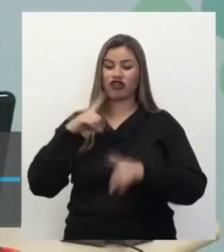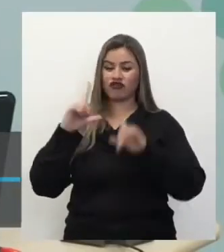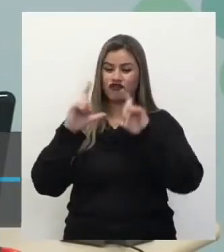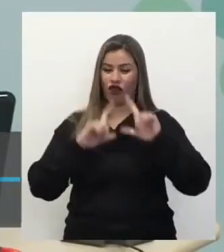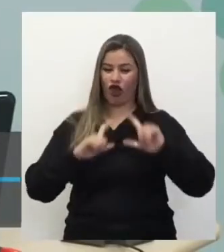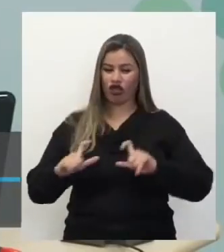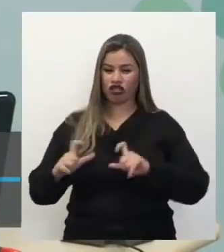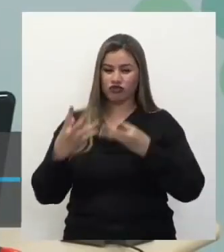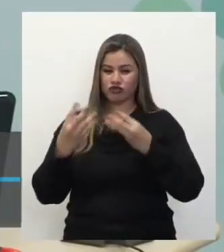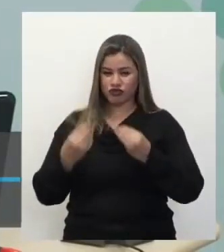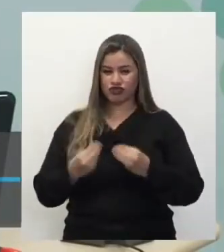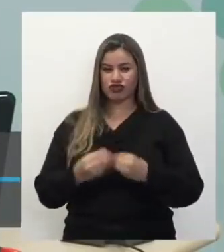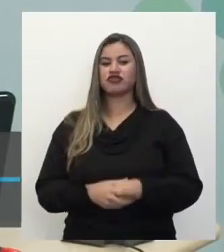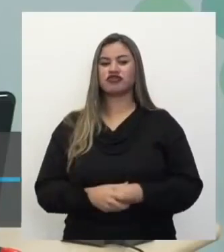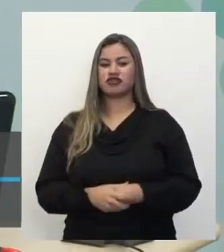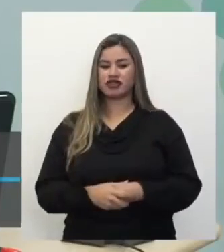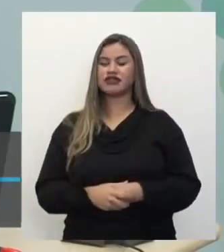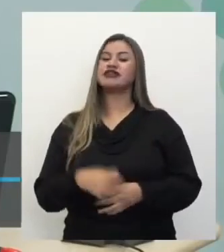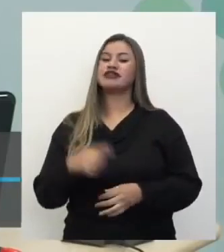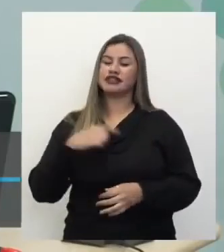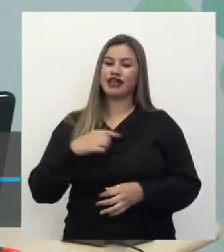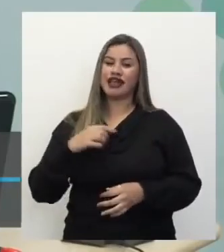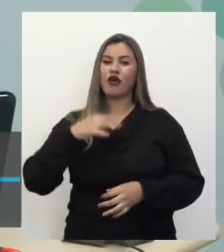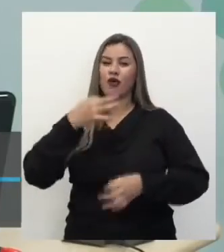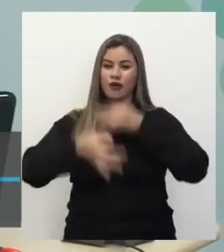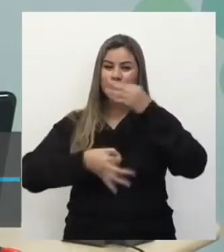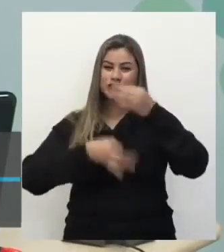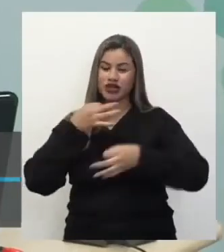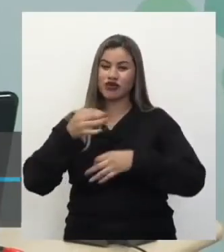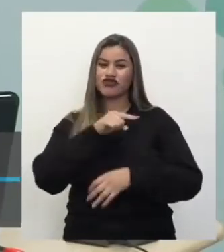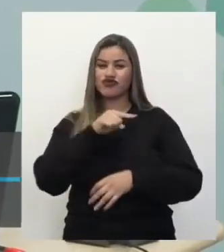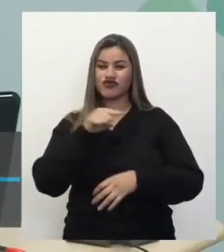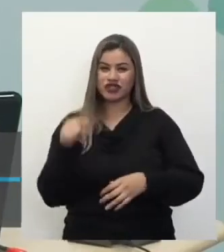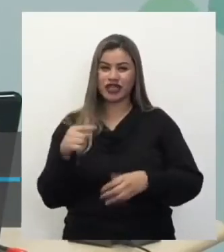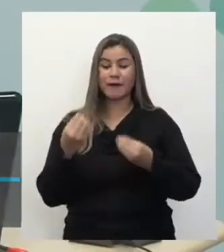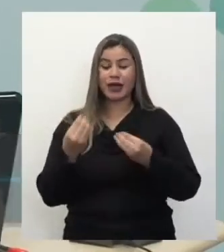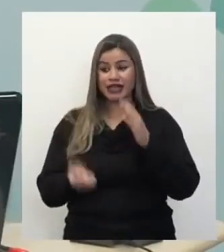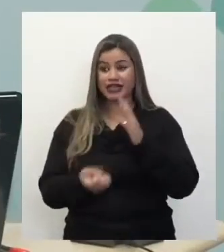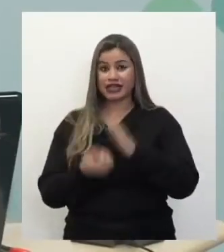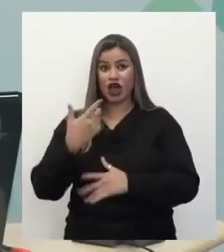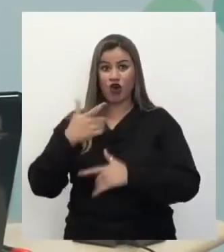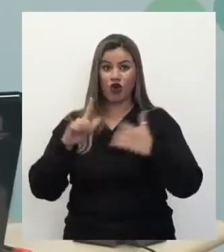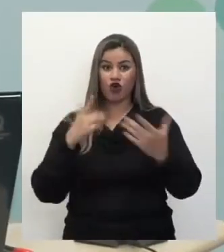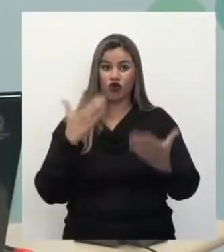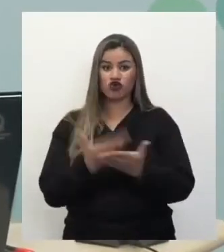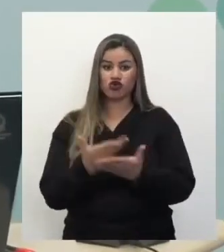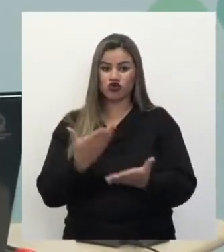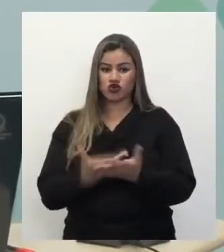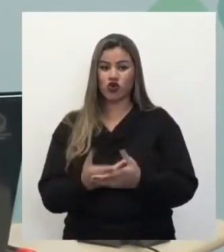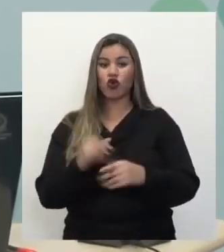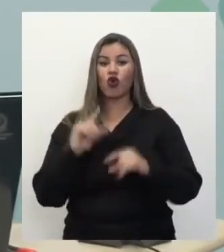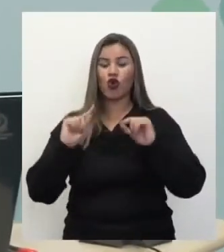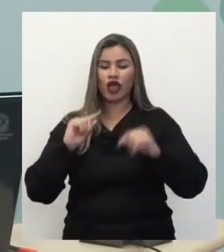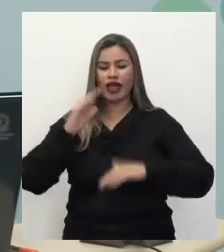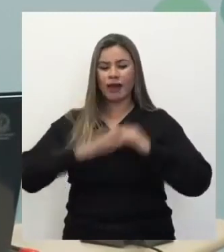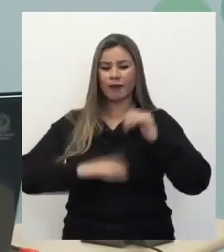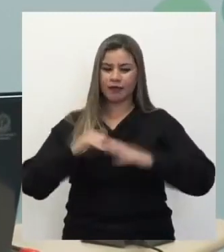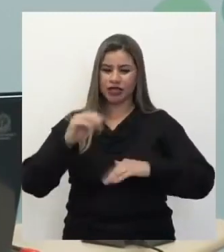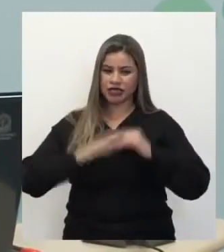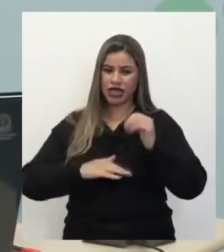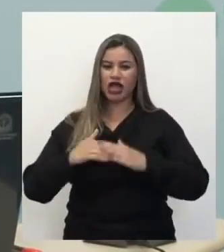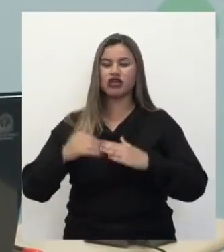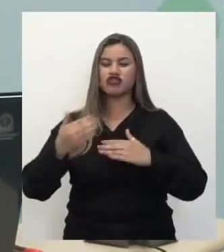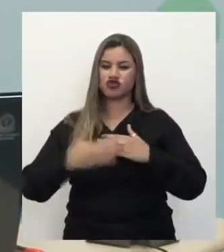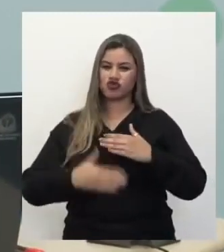Vou coletar, inclusive, opiniões de vocês lá para montar outras aulas, porque os professores bem sabem, essa habilidade vai percorrer